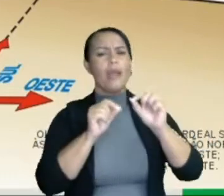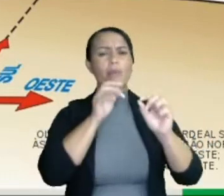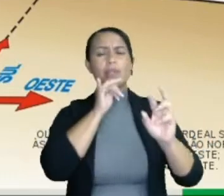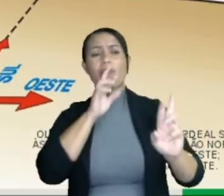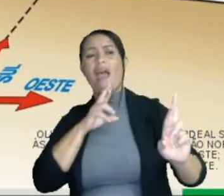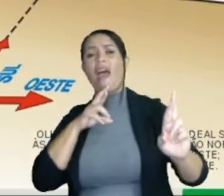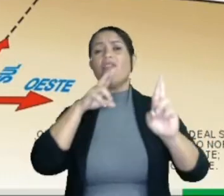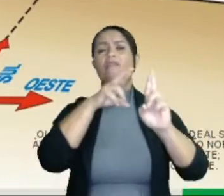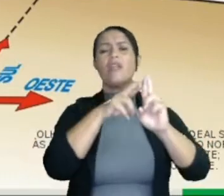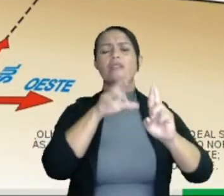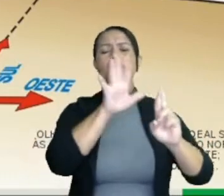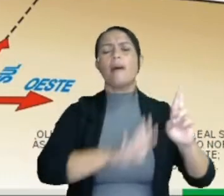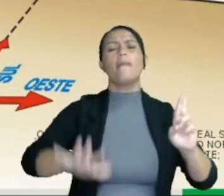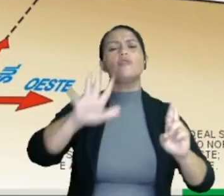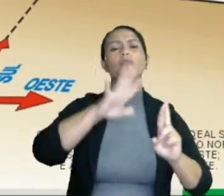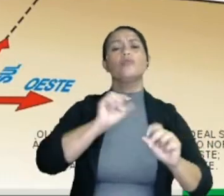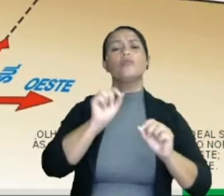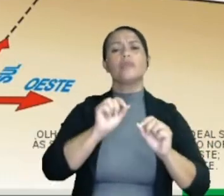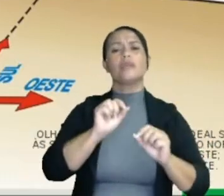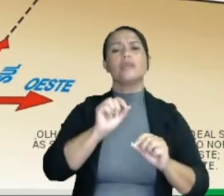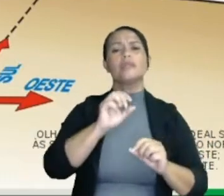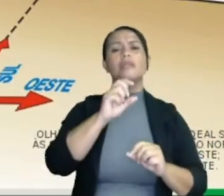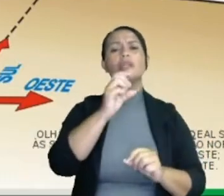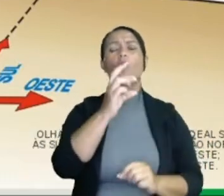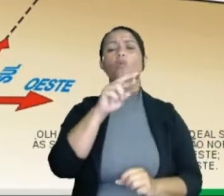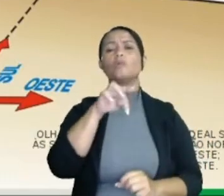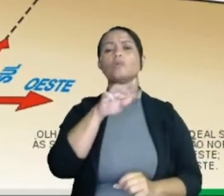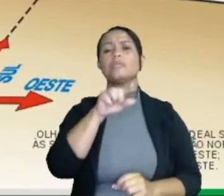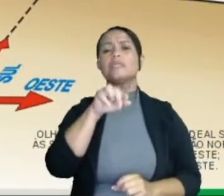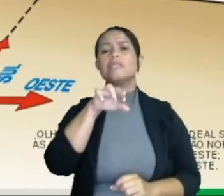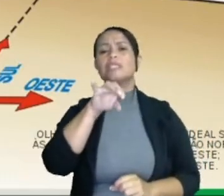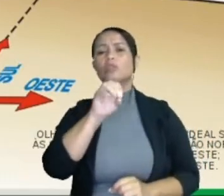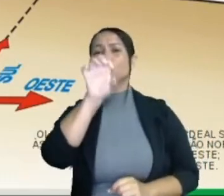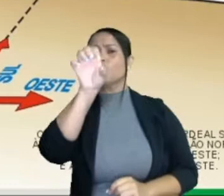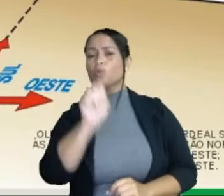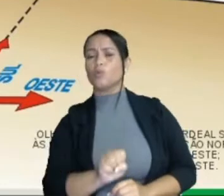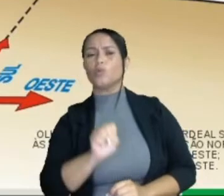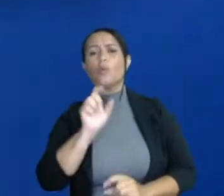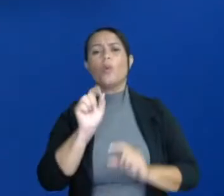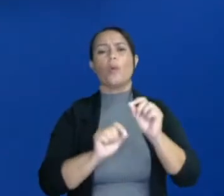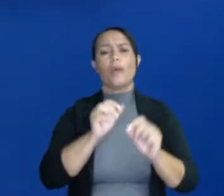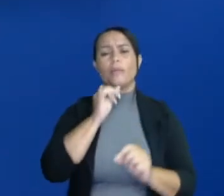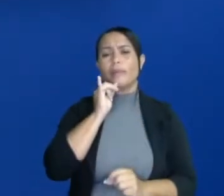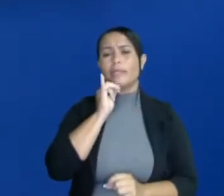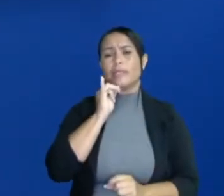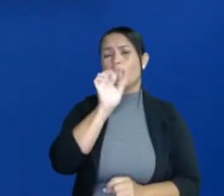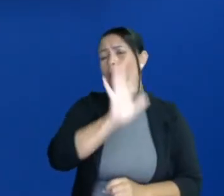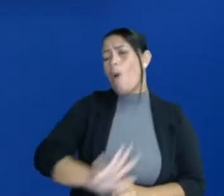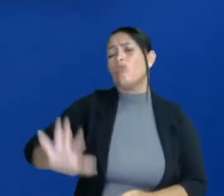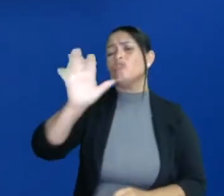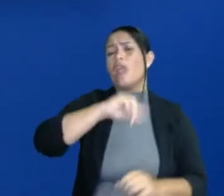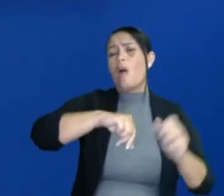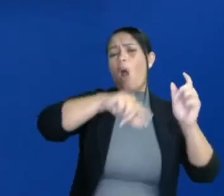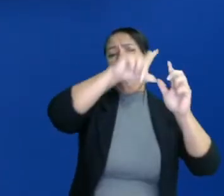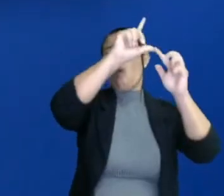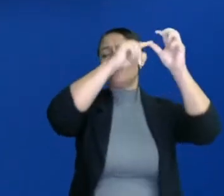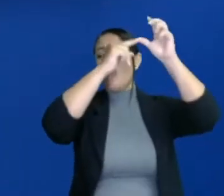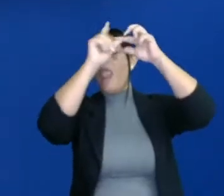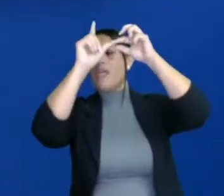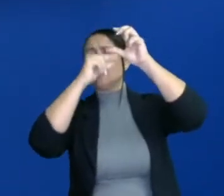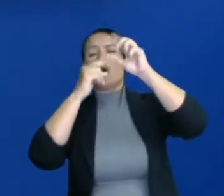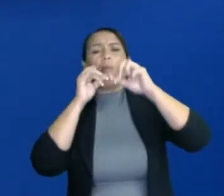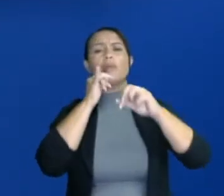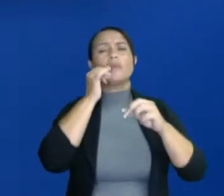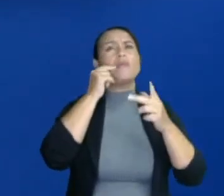se posicionar no espaço seria o Cruzeiro do Sul, tá? Então, assim, de um modo geral, essa constelação ela vai ser possível